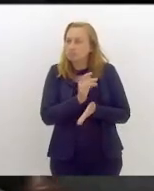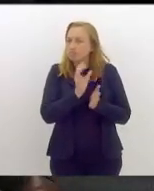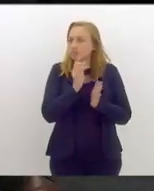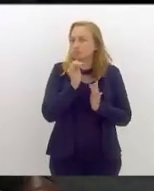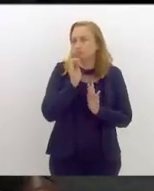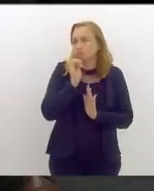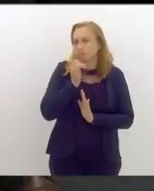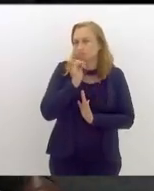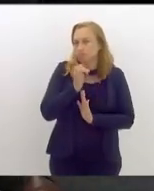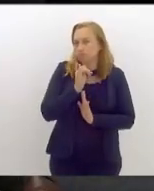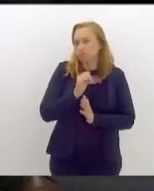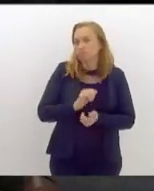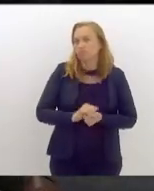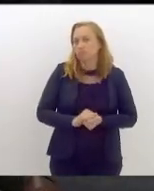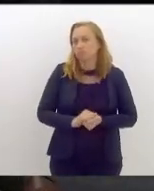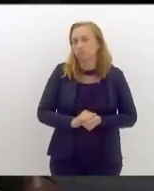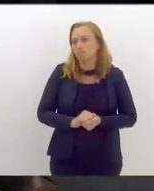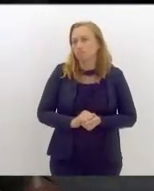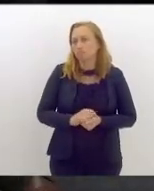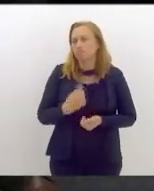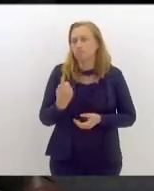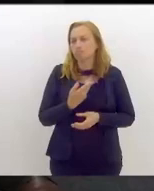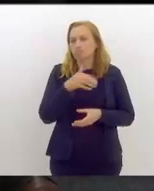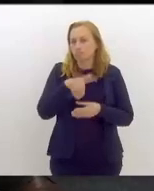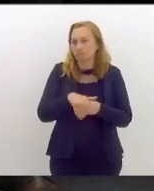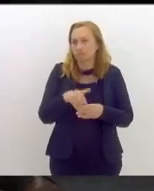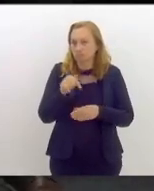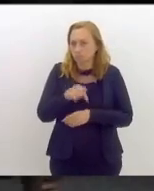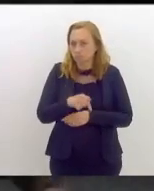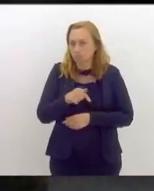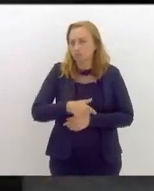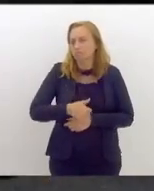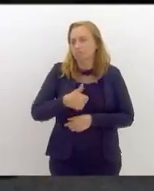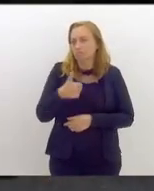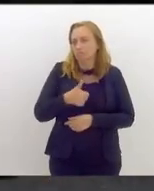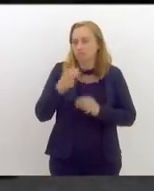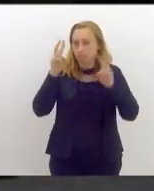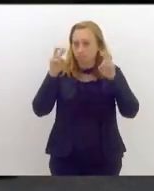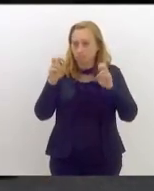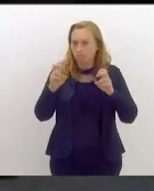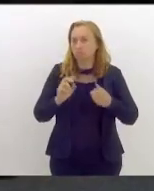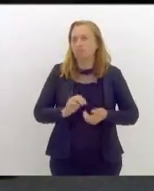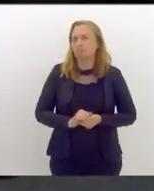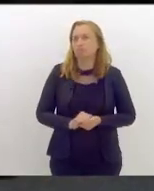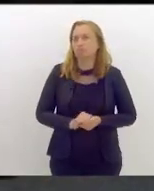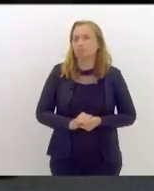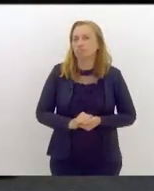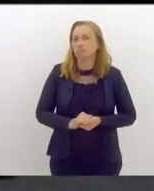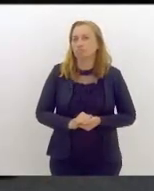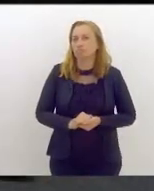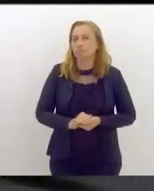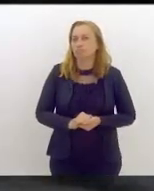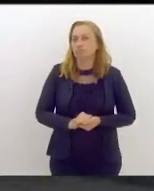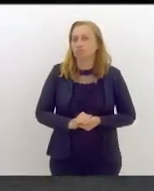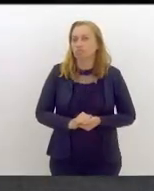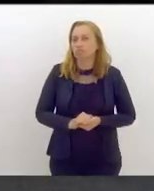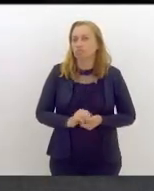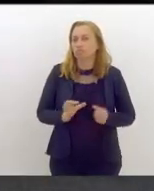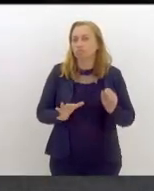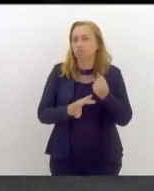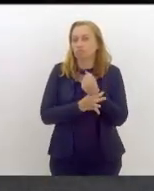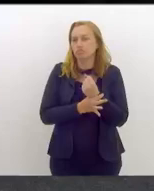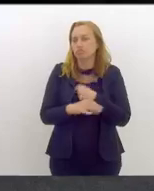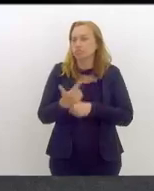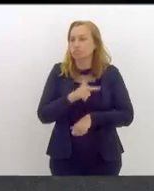relatório que a gente vai votar aqui esse é um ponto que causa espécie e gera uma insegurança